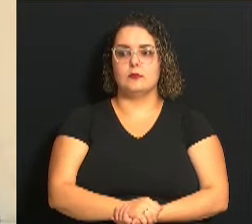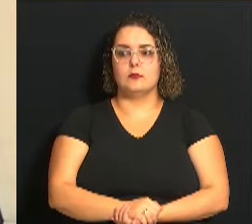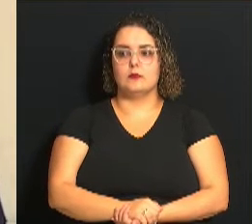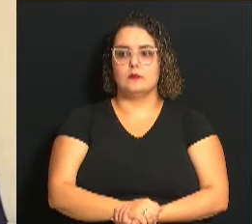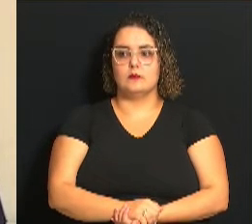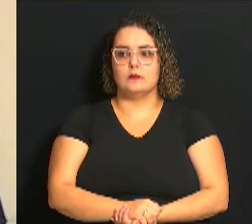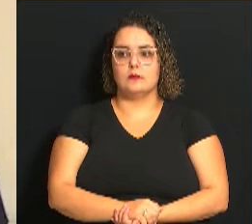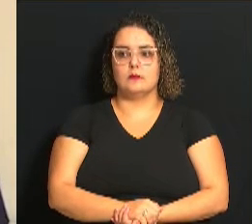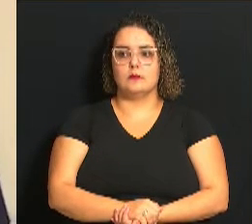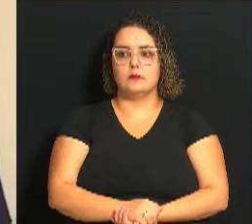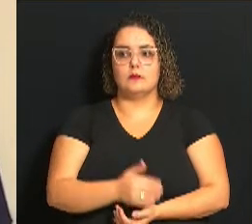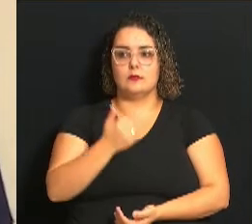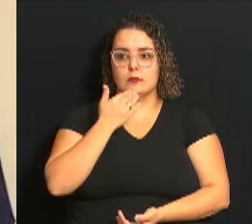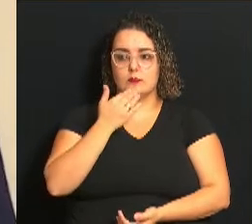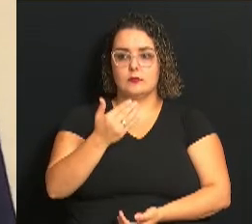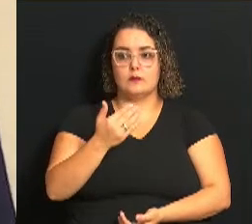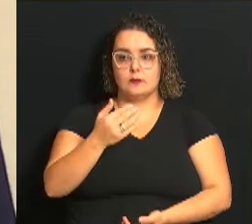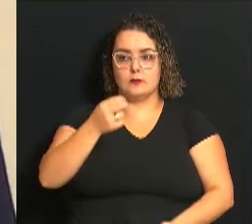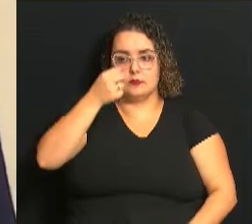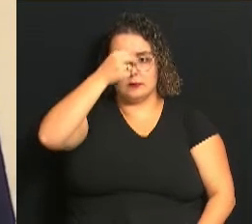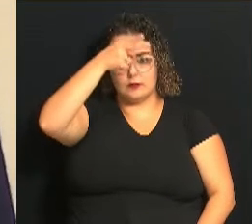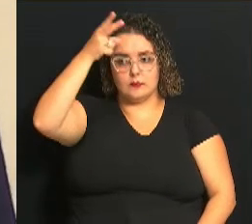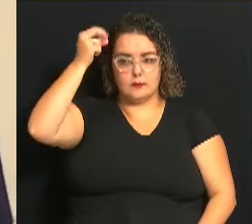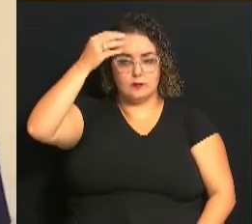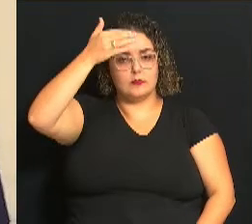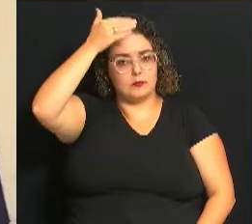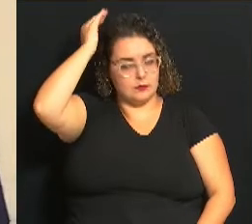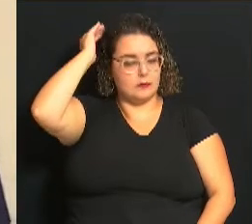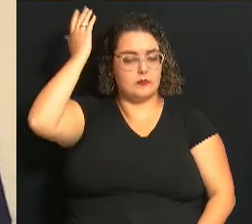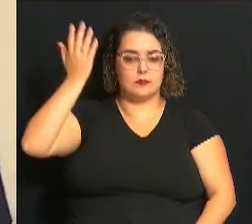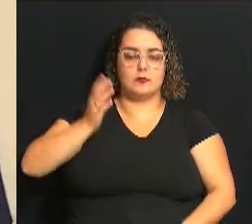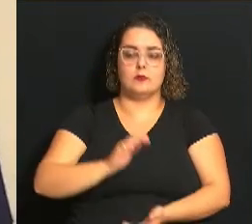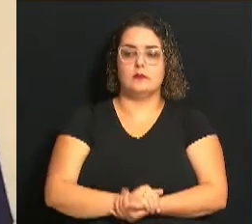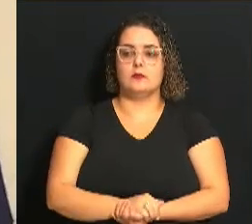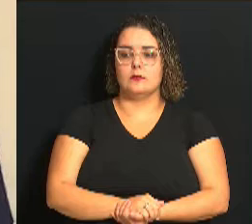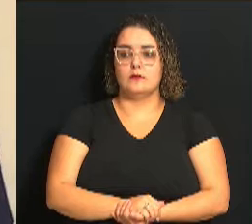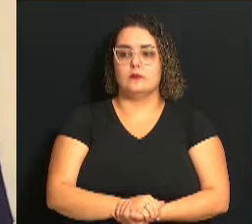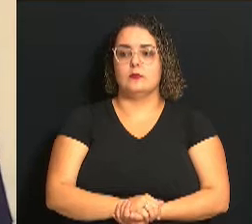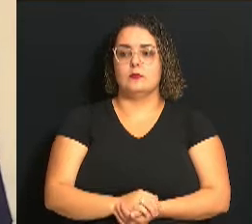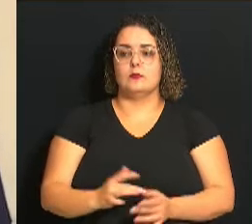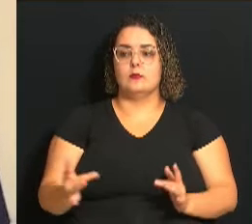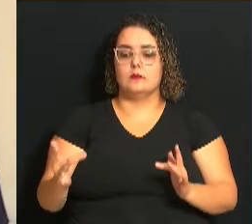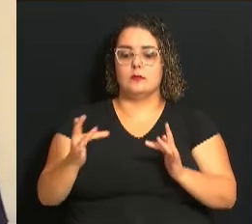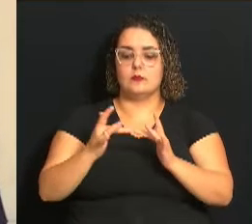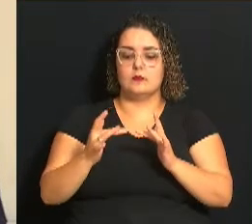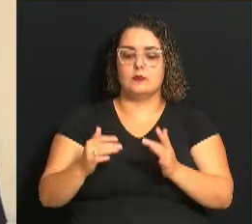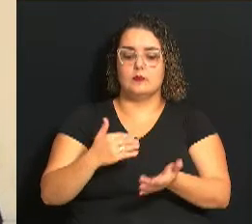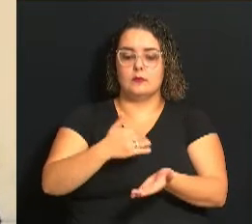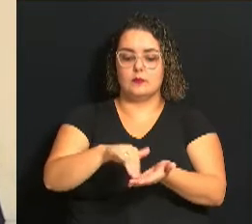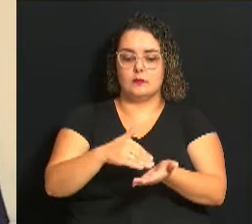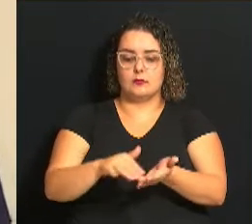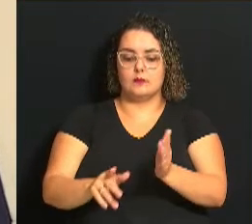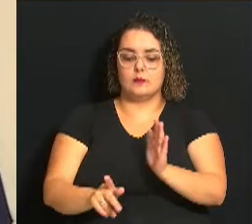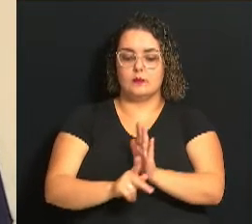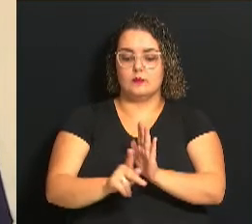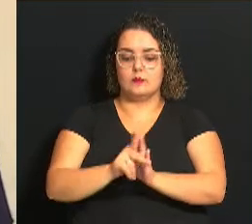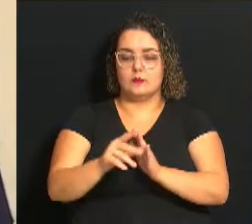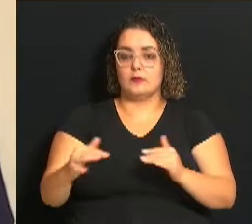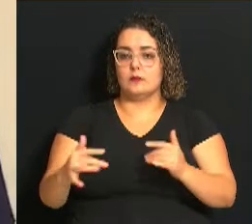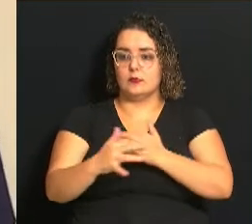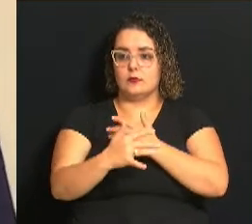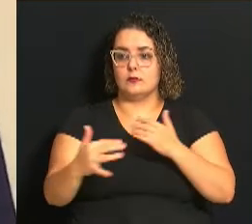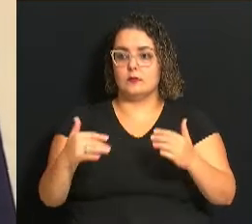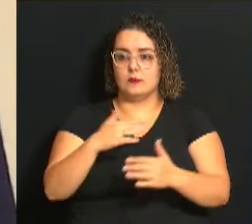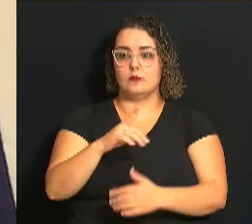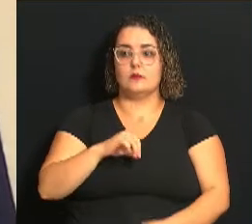pleito do nosso prefeito, doutor Dário, que esse fundo ficasse ligado à Secretaria de Planejamento. Nós temos já hoje o